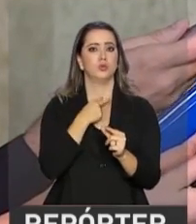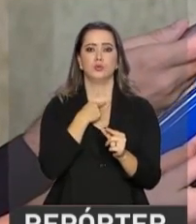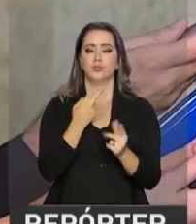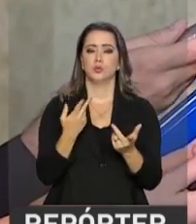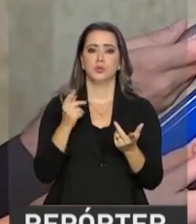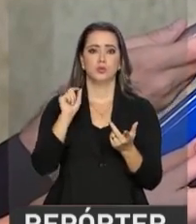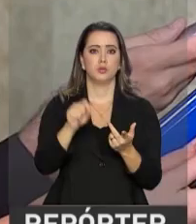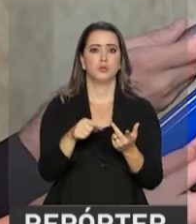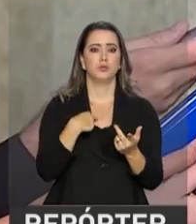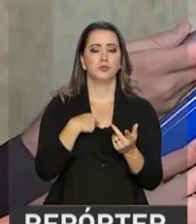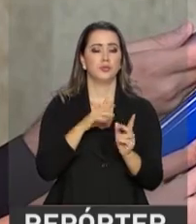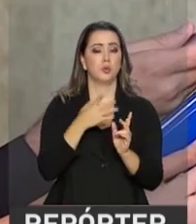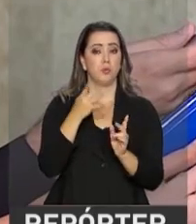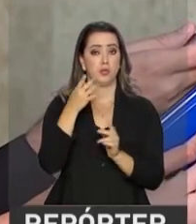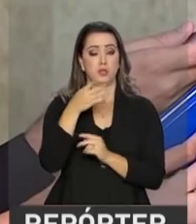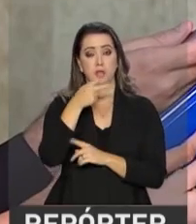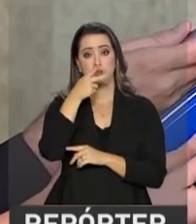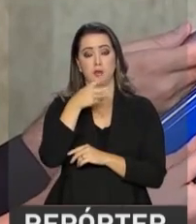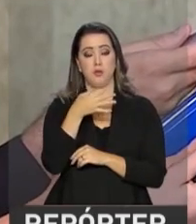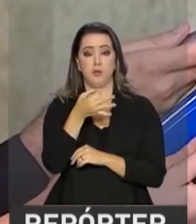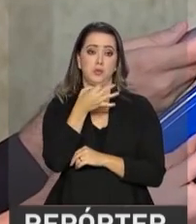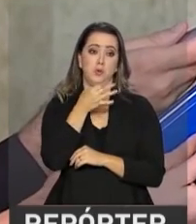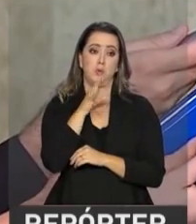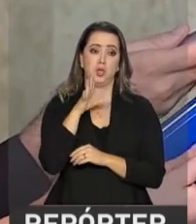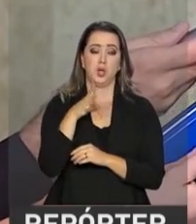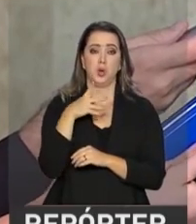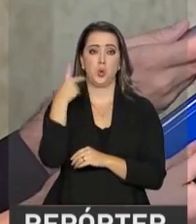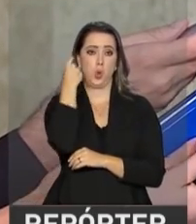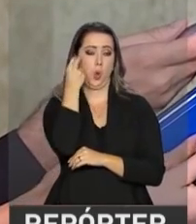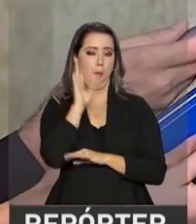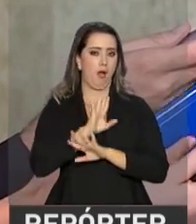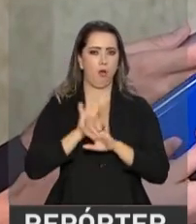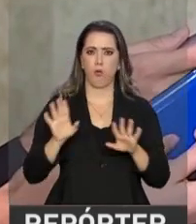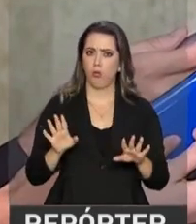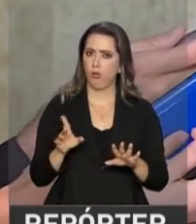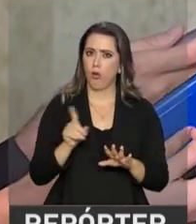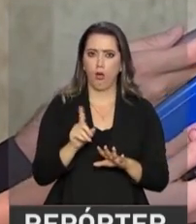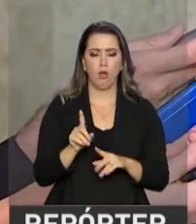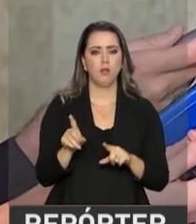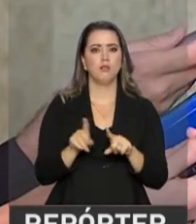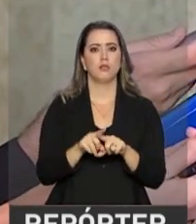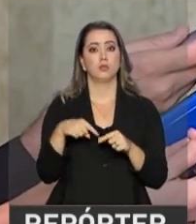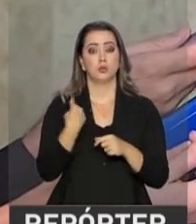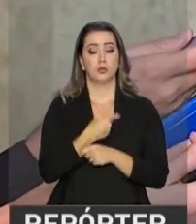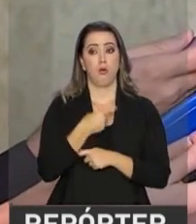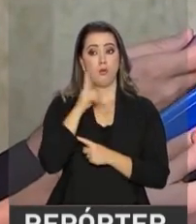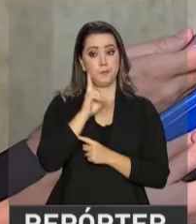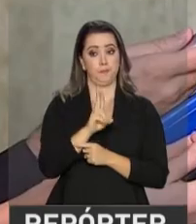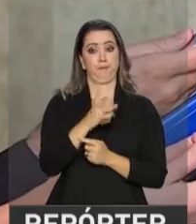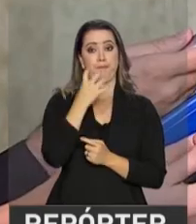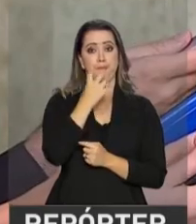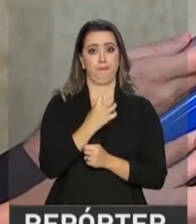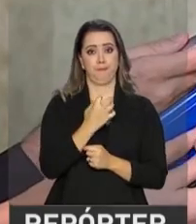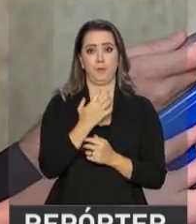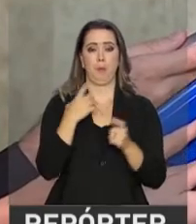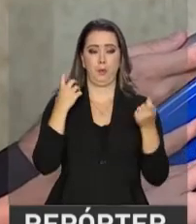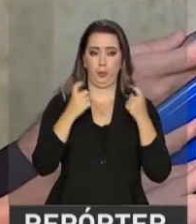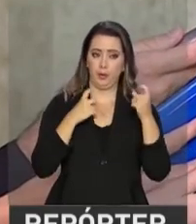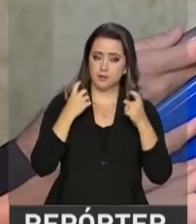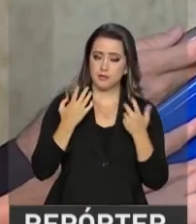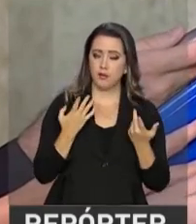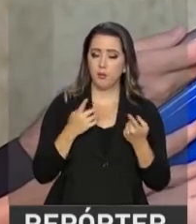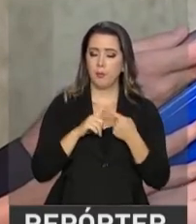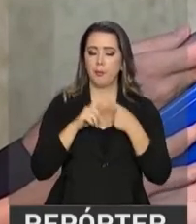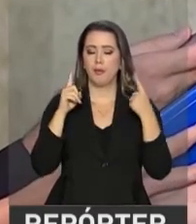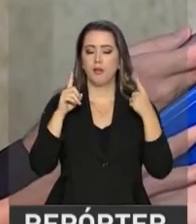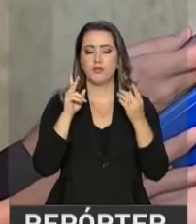e não devemos subestimar nós tratamos com seriedade isso mas na